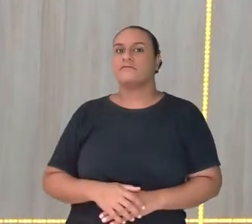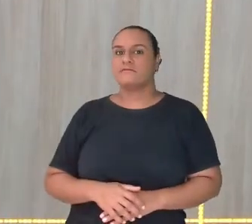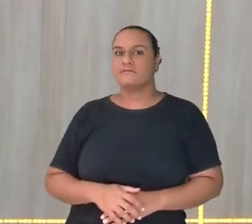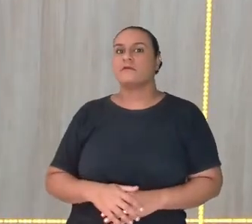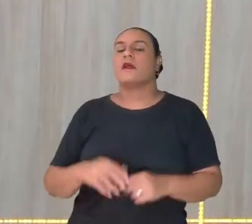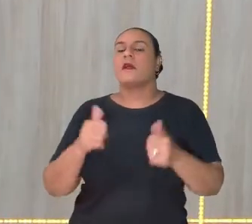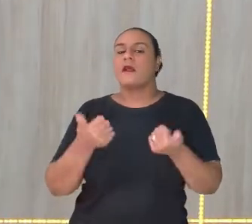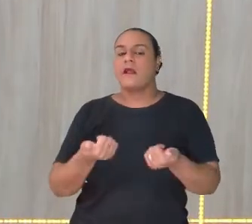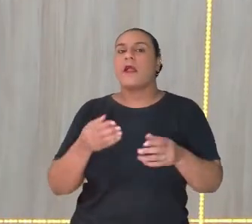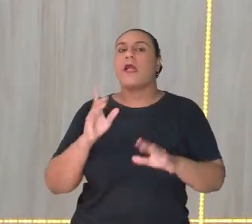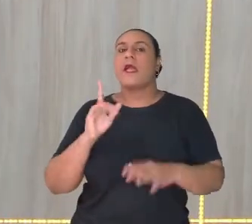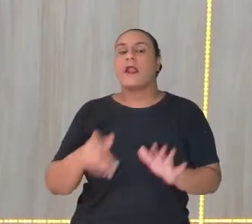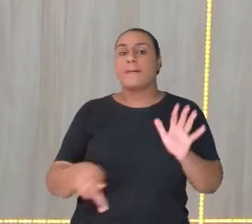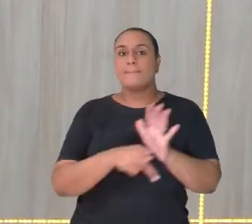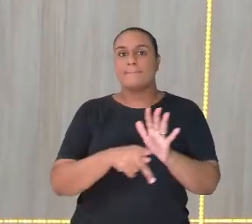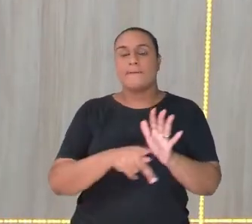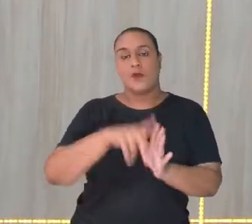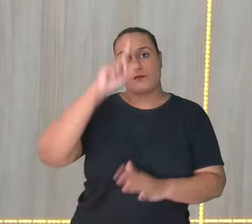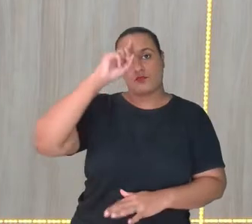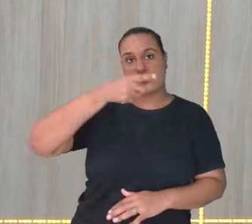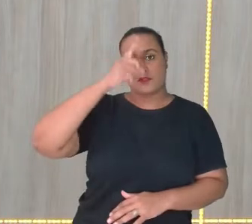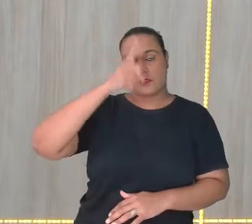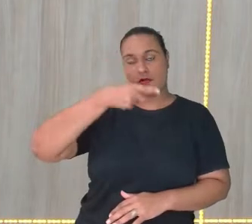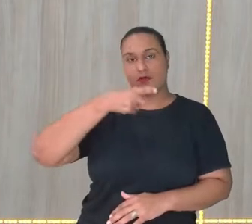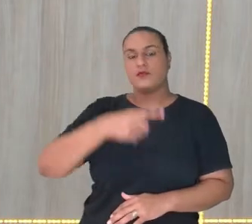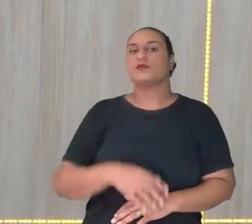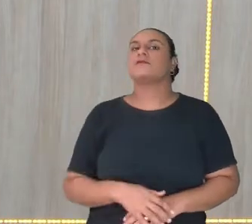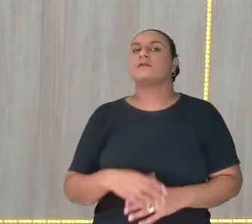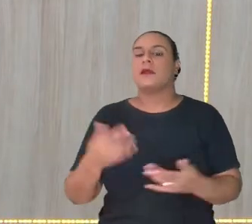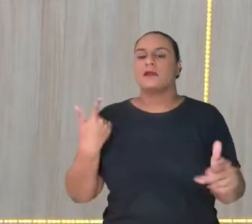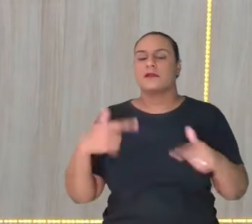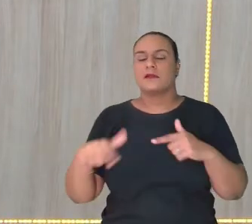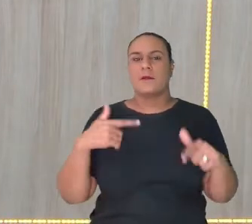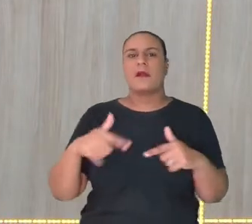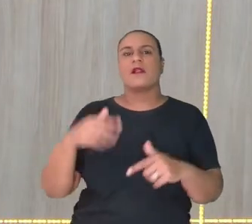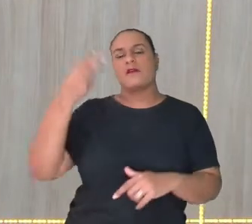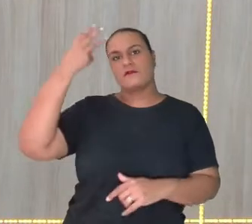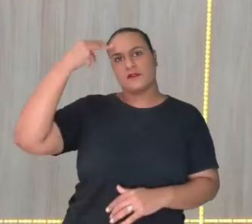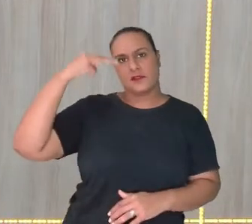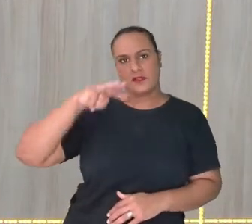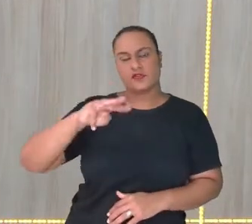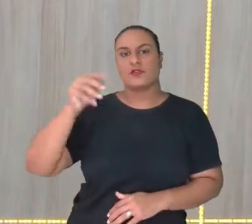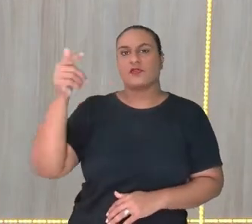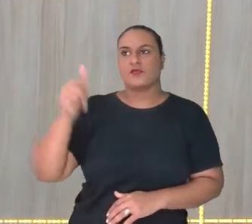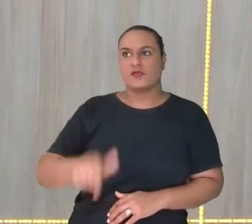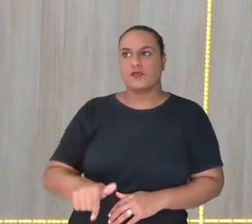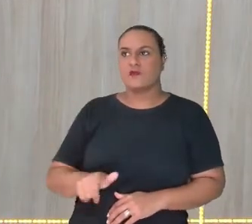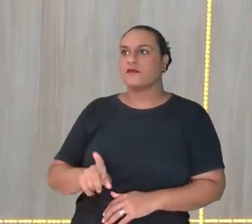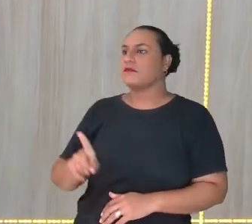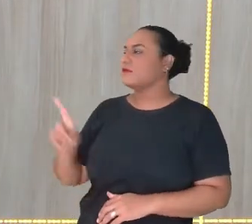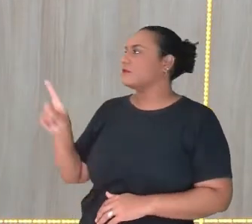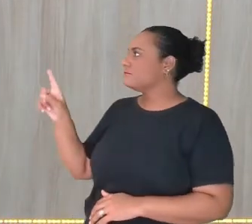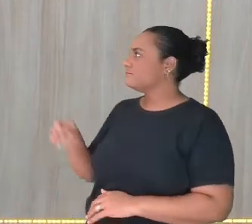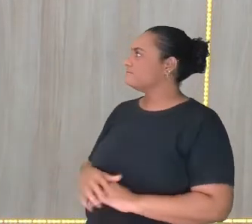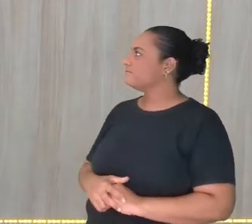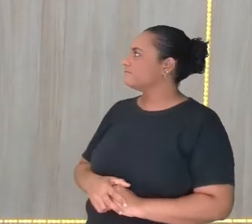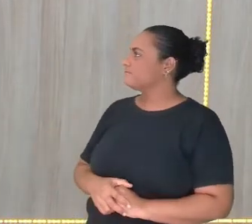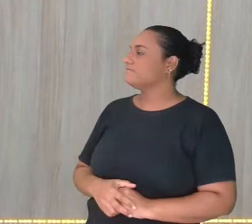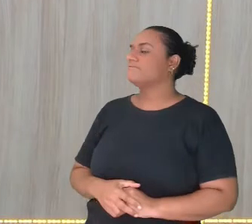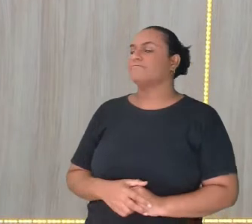ficavam para o Senhor de terras. Trabalhavam mais 3 dias, aqui ó, no manso